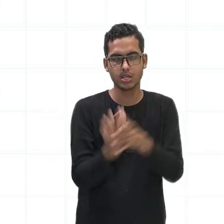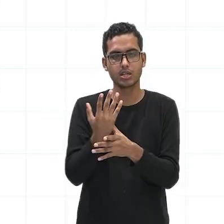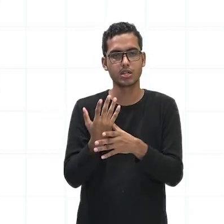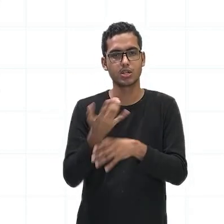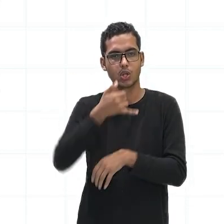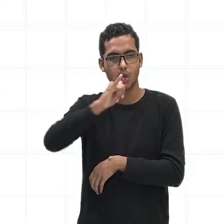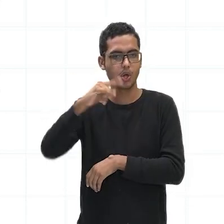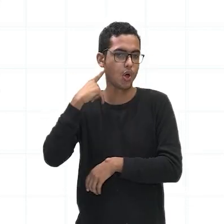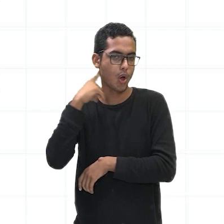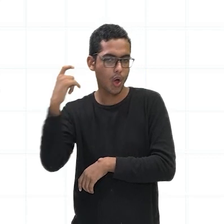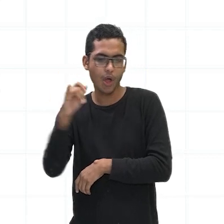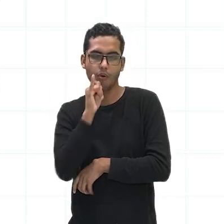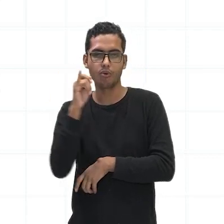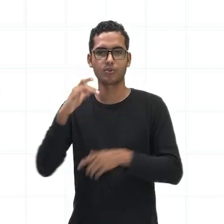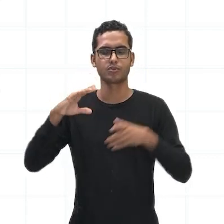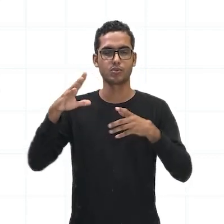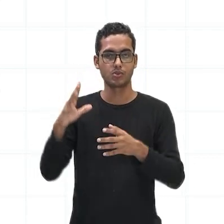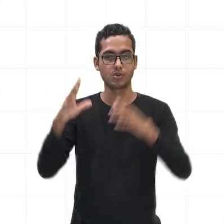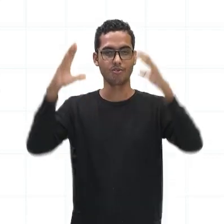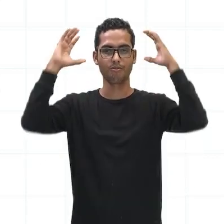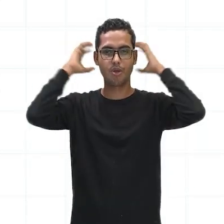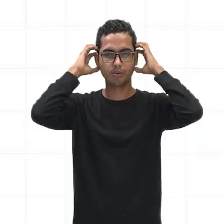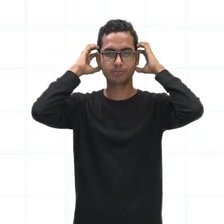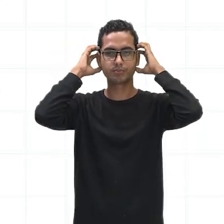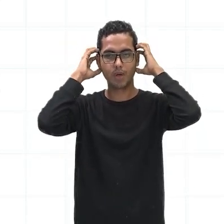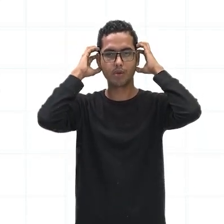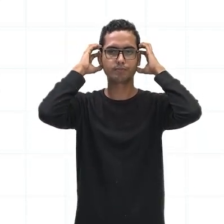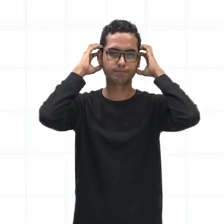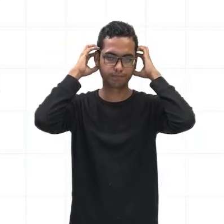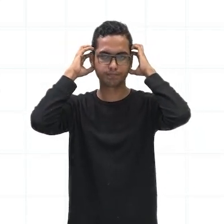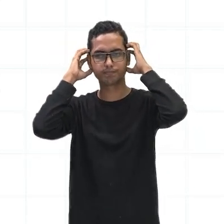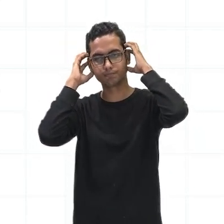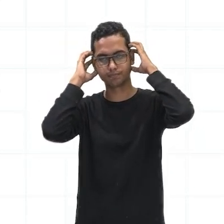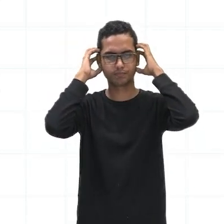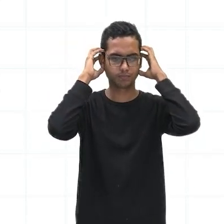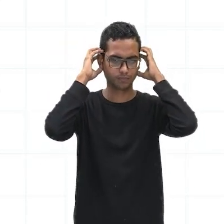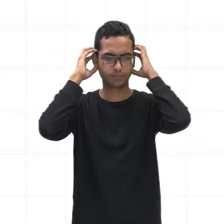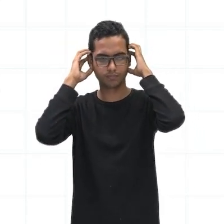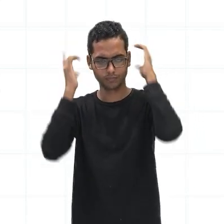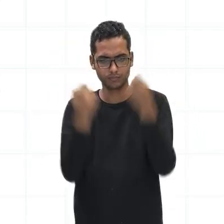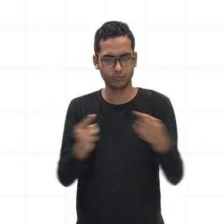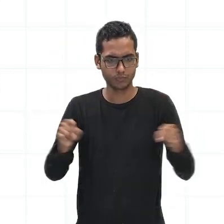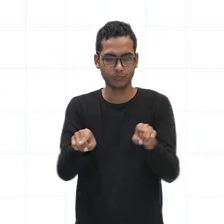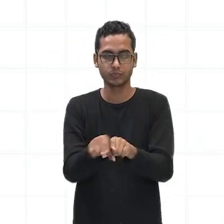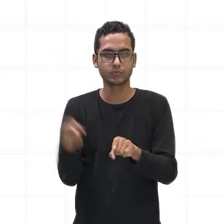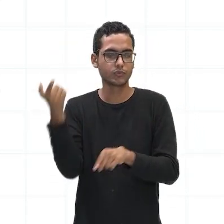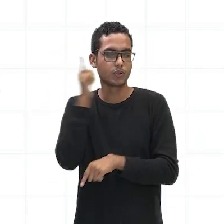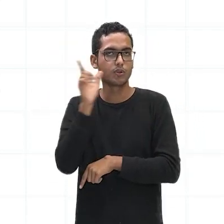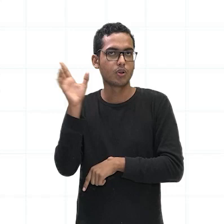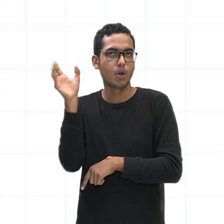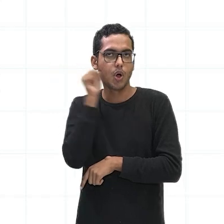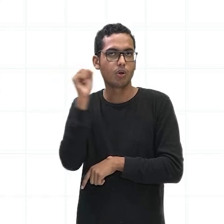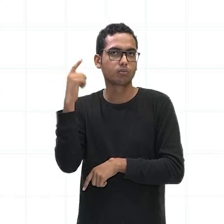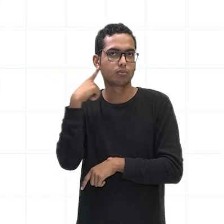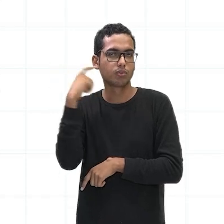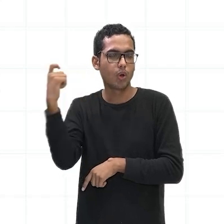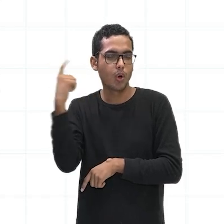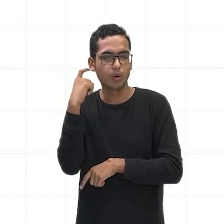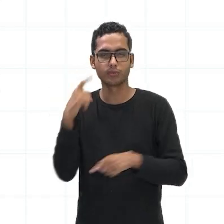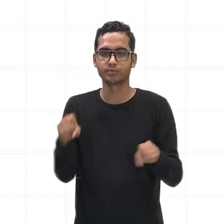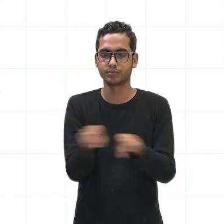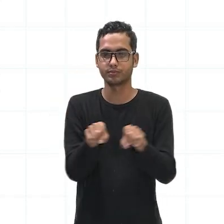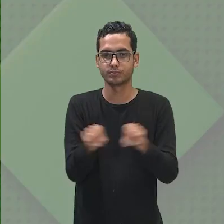gente tem aí os fones de ouvido, né, que nos trazem o som, né, que está transformando ali um tipo de energia também em